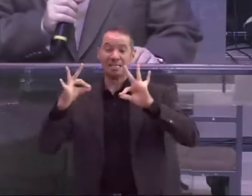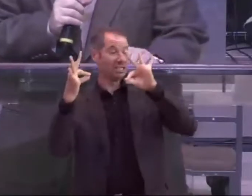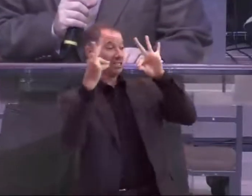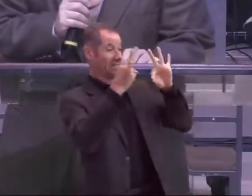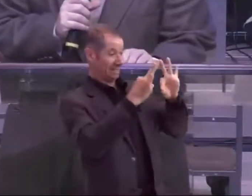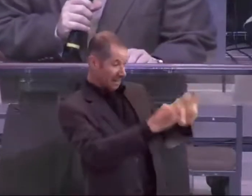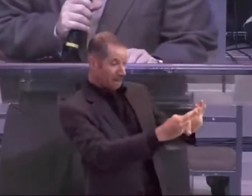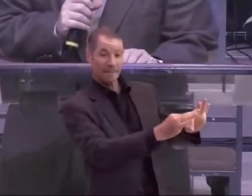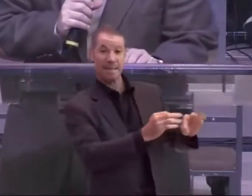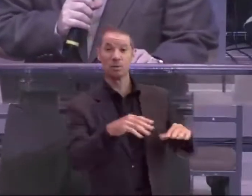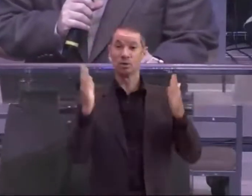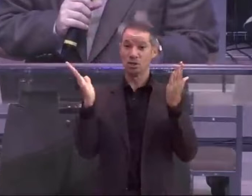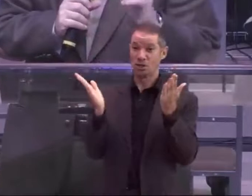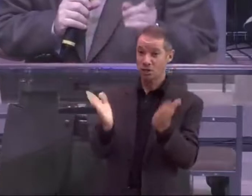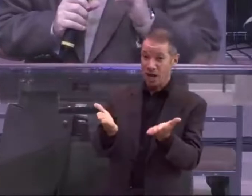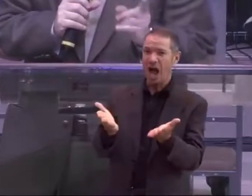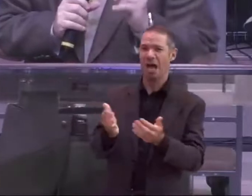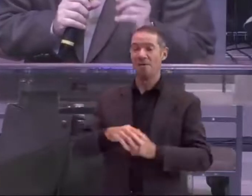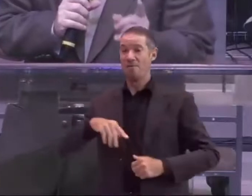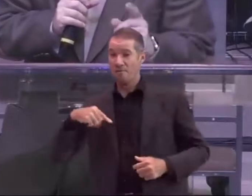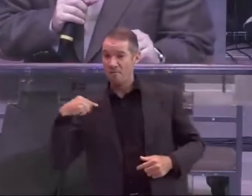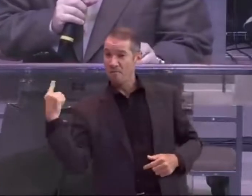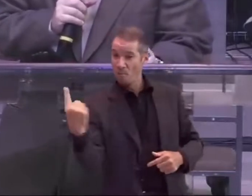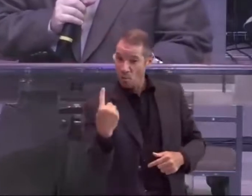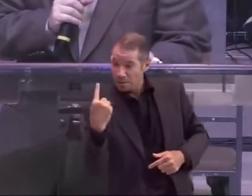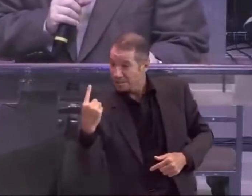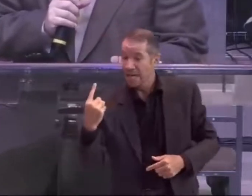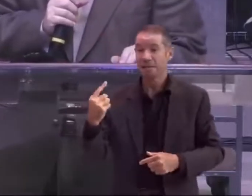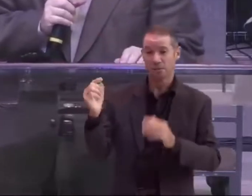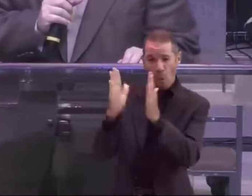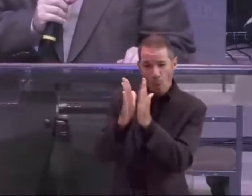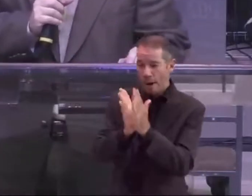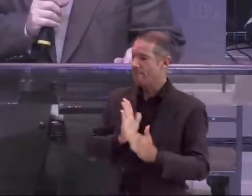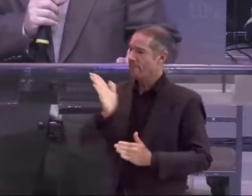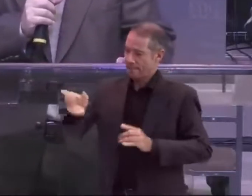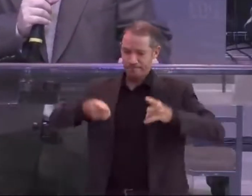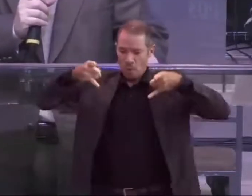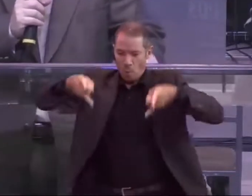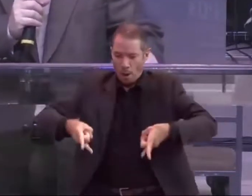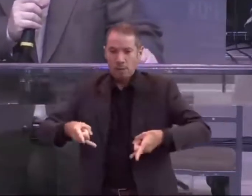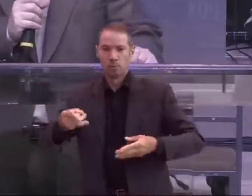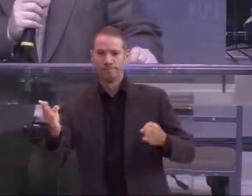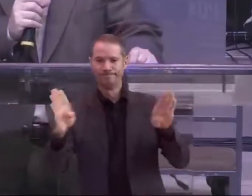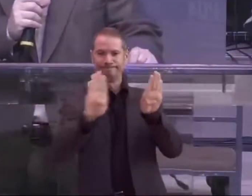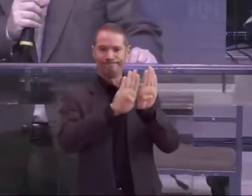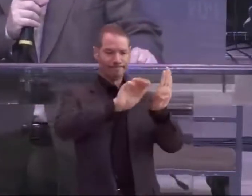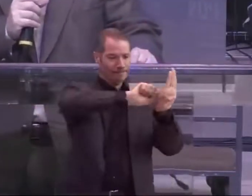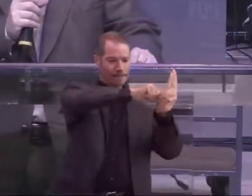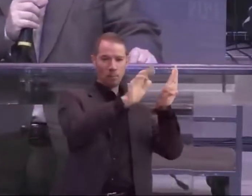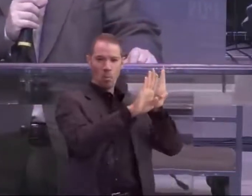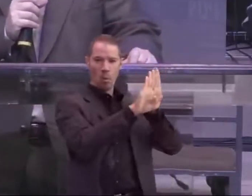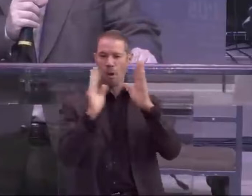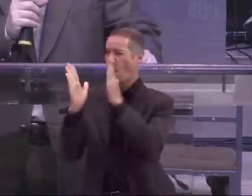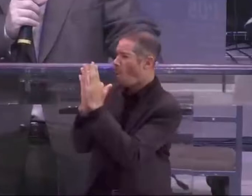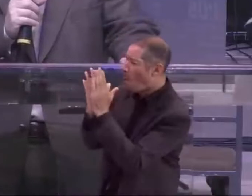plena recompensa. Mas quando você orar, vá para o seu quarto, feche a porta e ore a